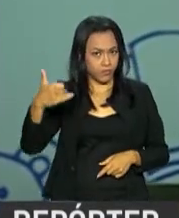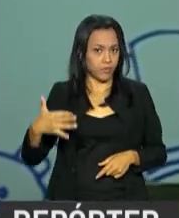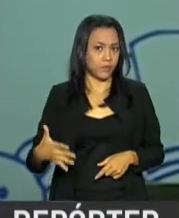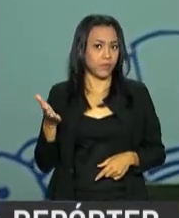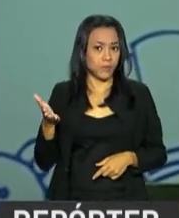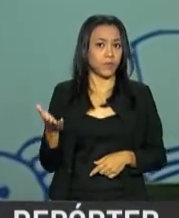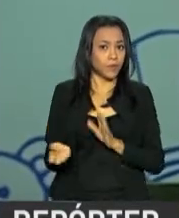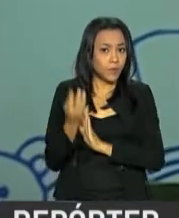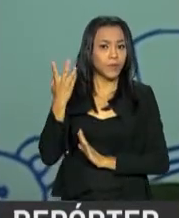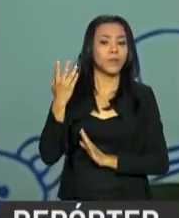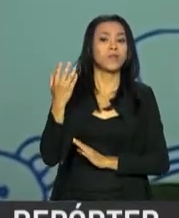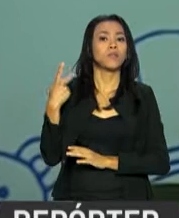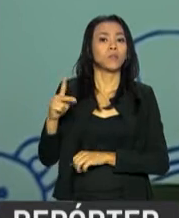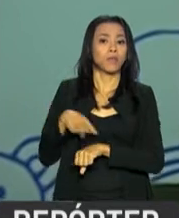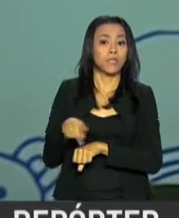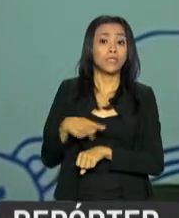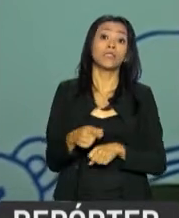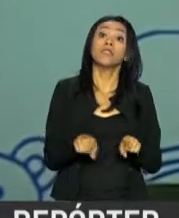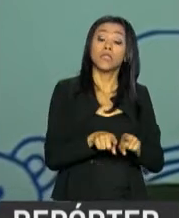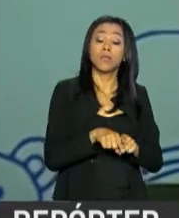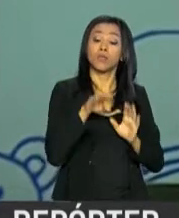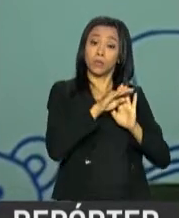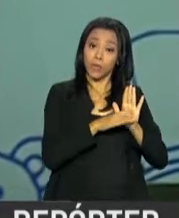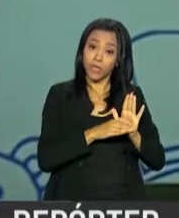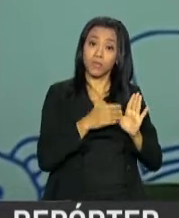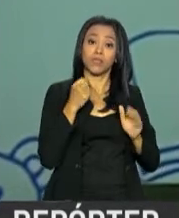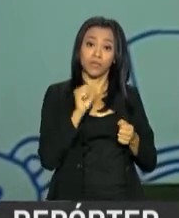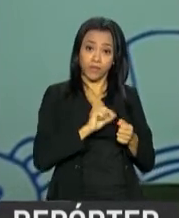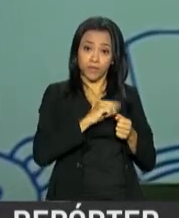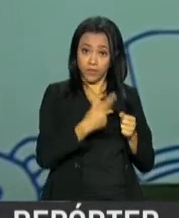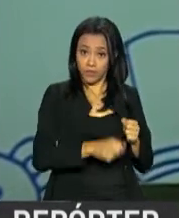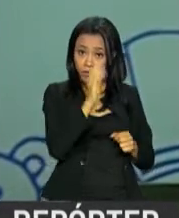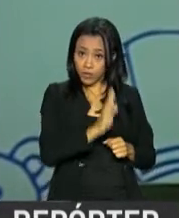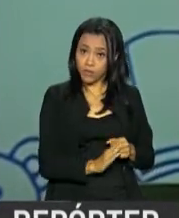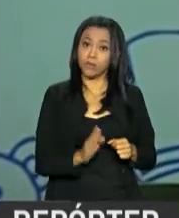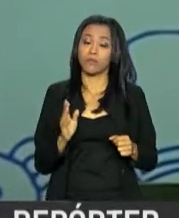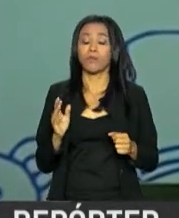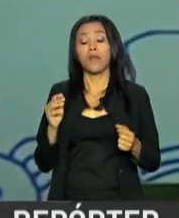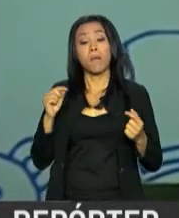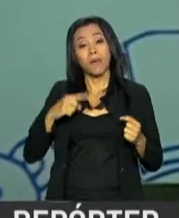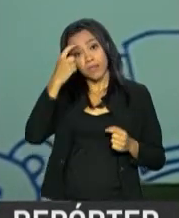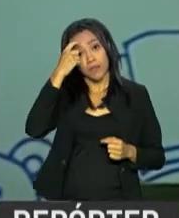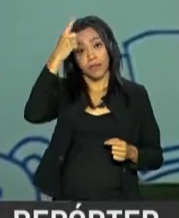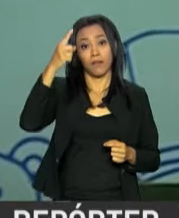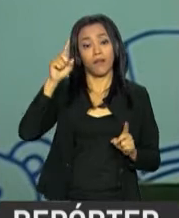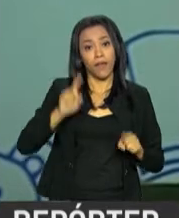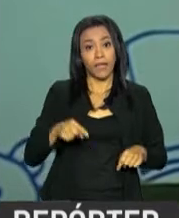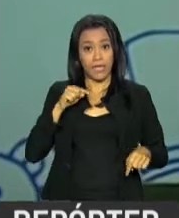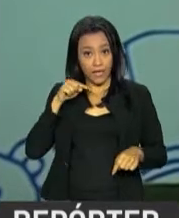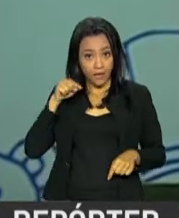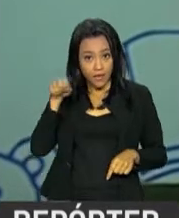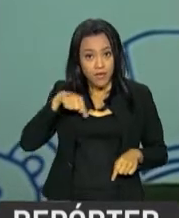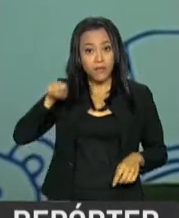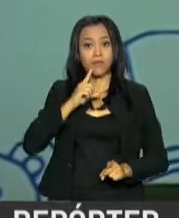Colômbia e os programas que estamos fazendo aqui no nosso país. Mas a ideia básica é esta, quer dizer, estes encontros